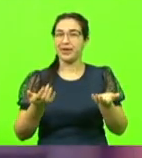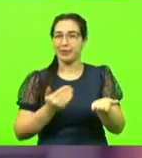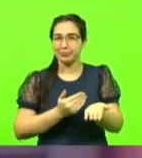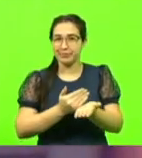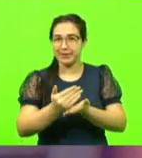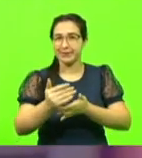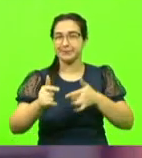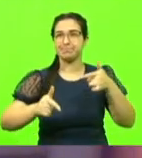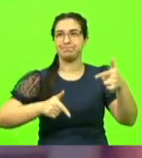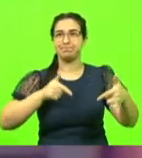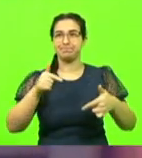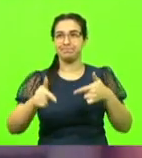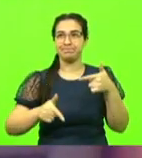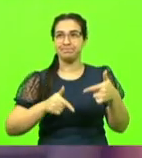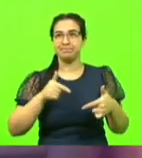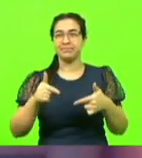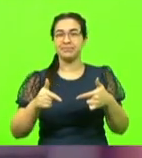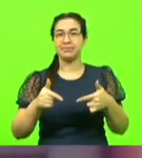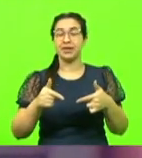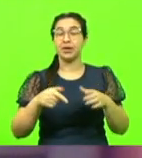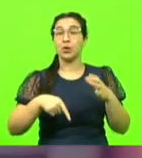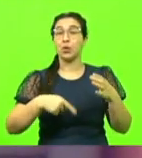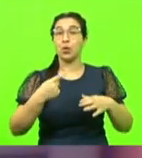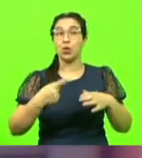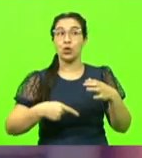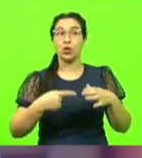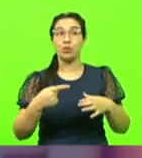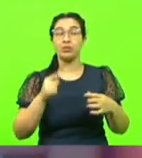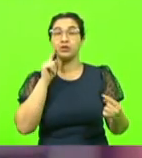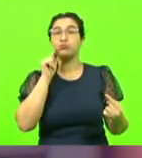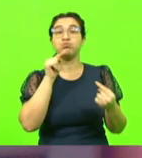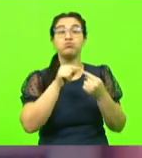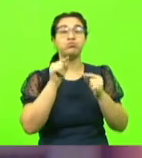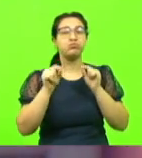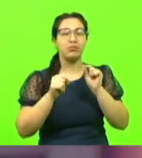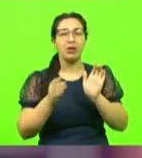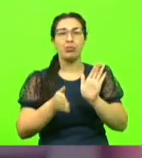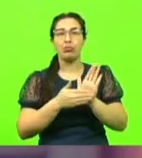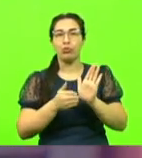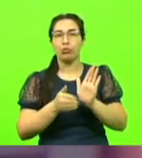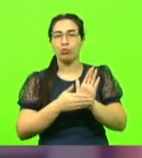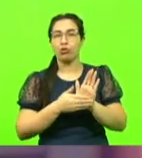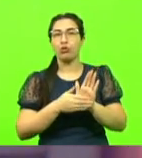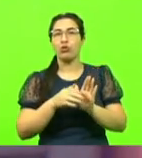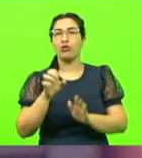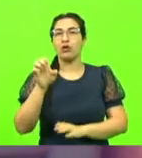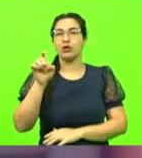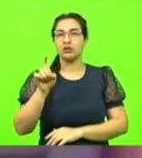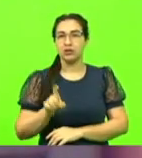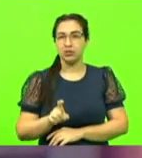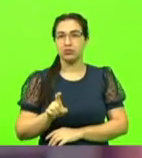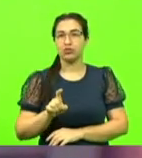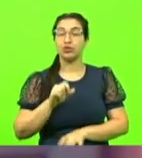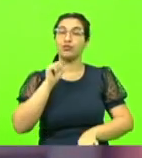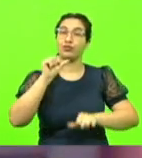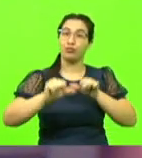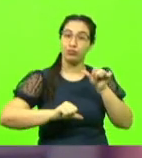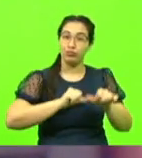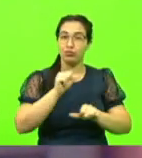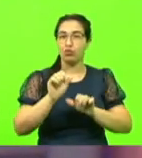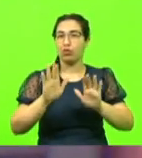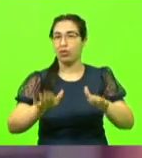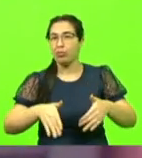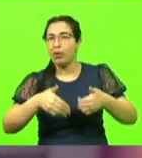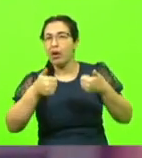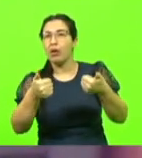trabalhos, né? Esta comissão que tem como objetivo propor ao Poder Executivo Estadual alterações e melhorias no plano